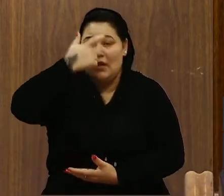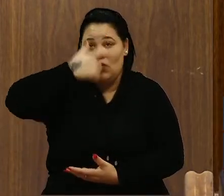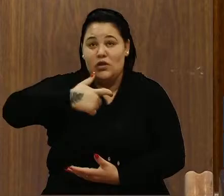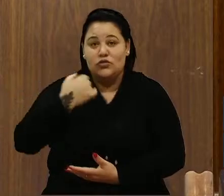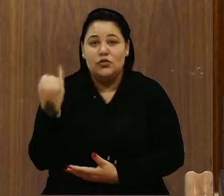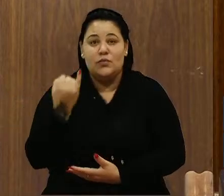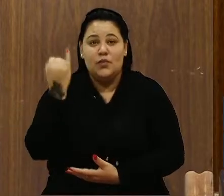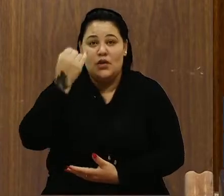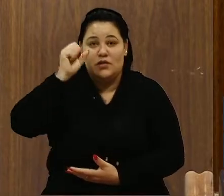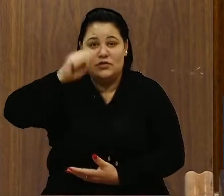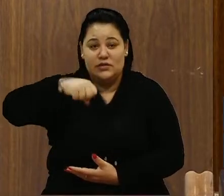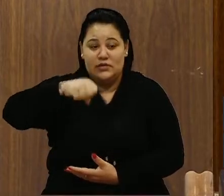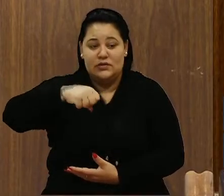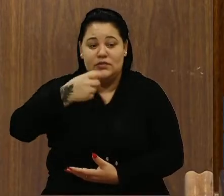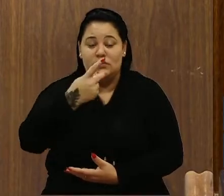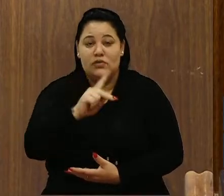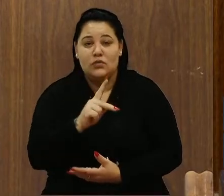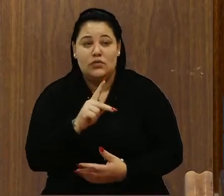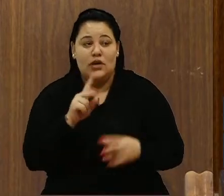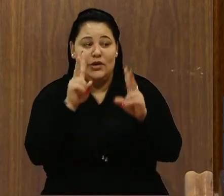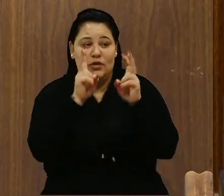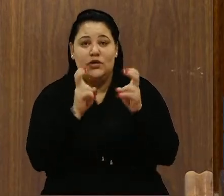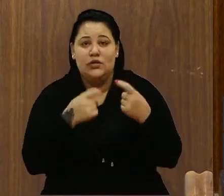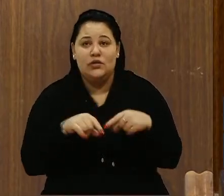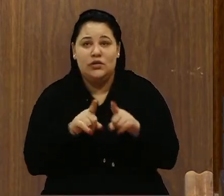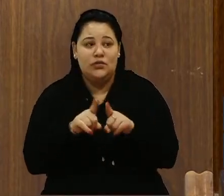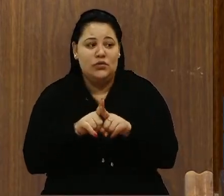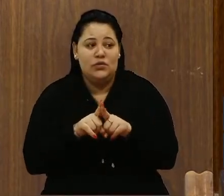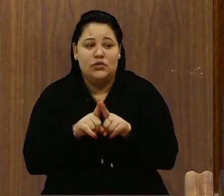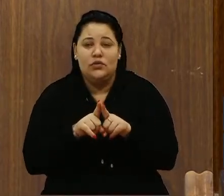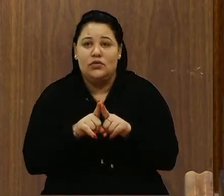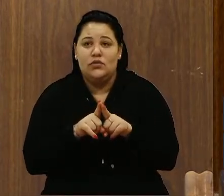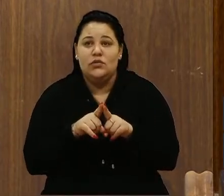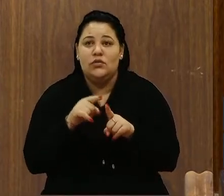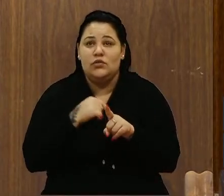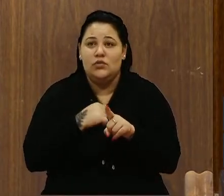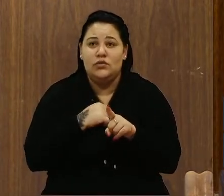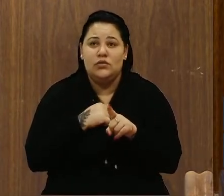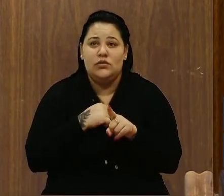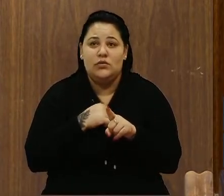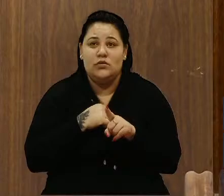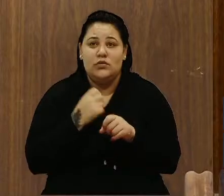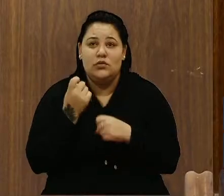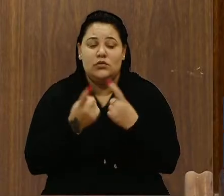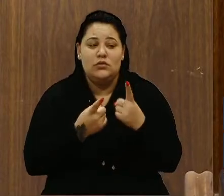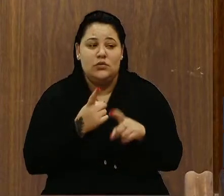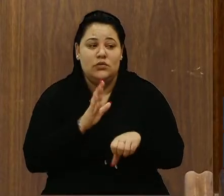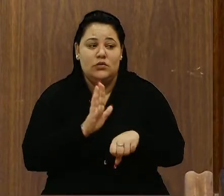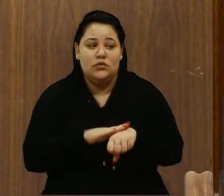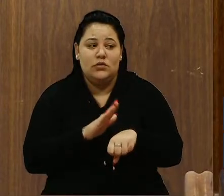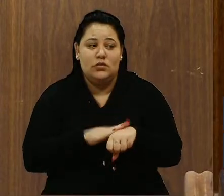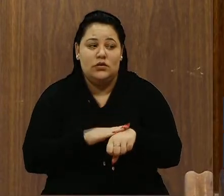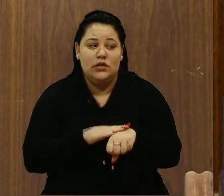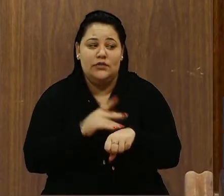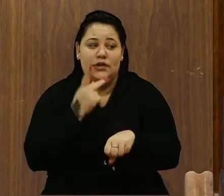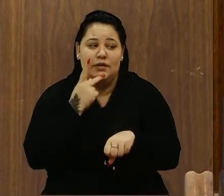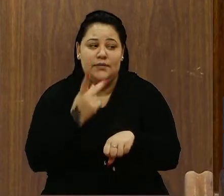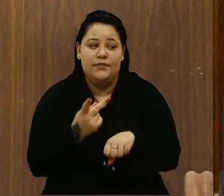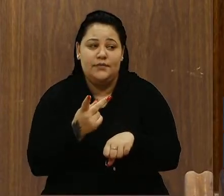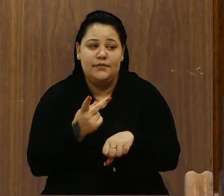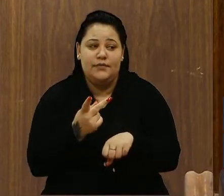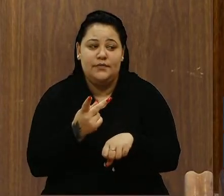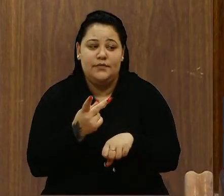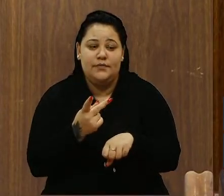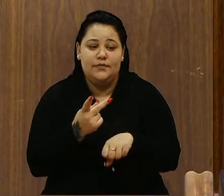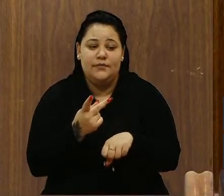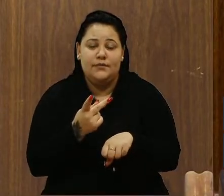essa... sua pauta, e concordo, talvez em algum momento falar, porque eu acho